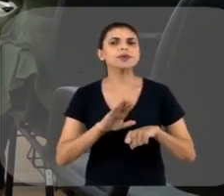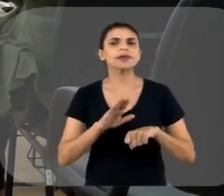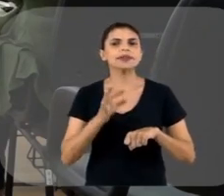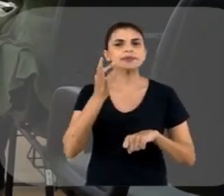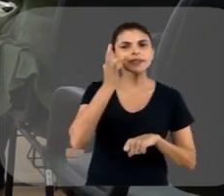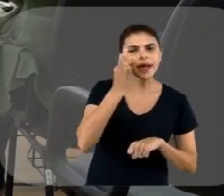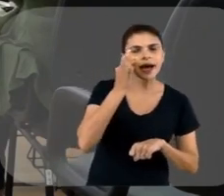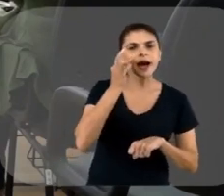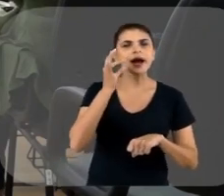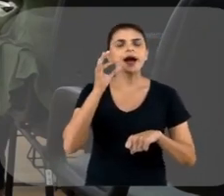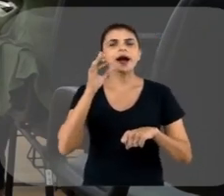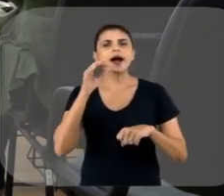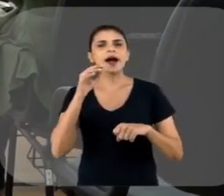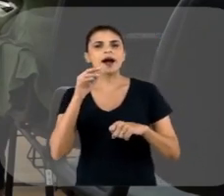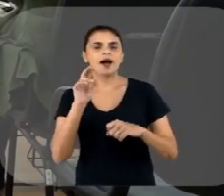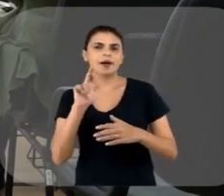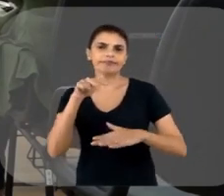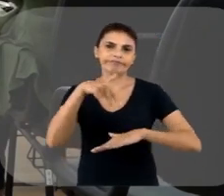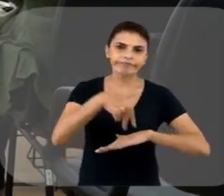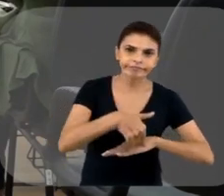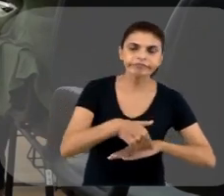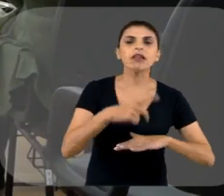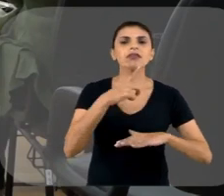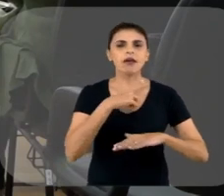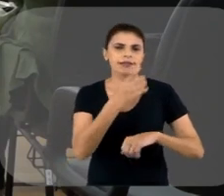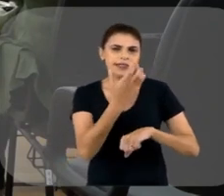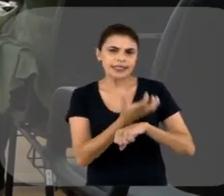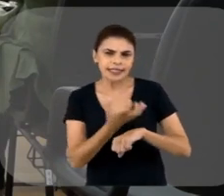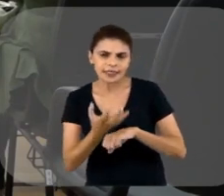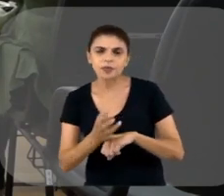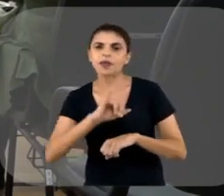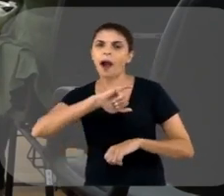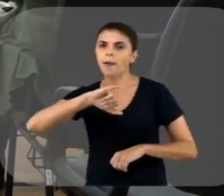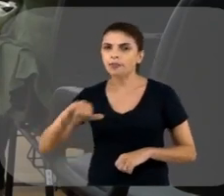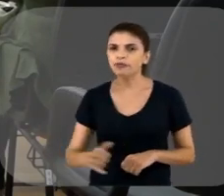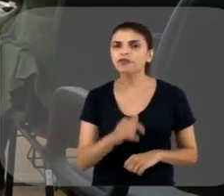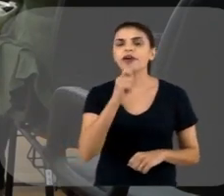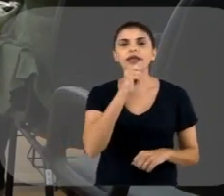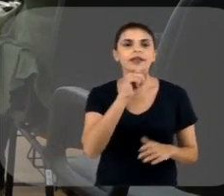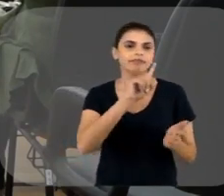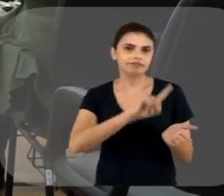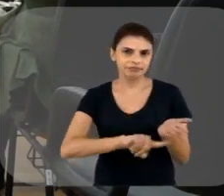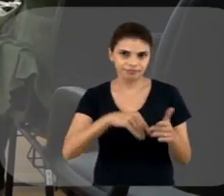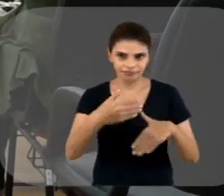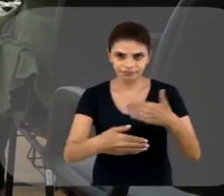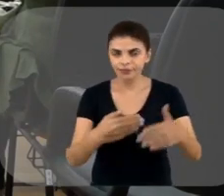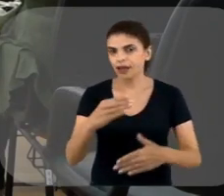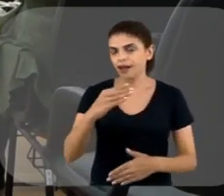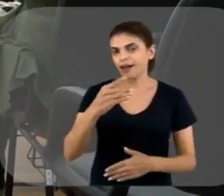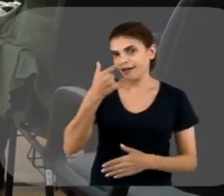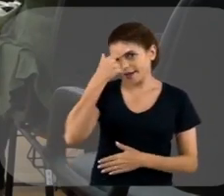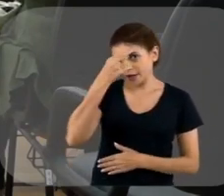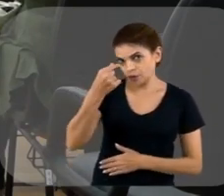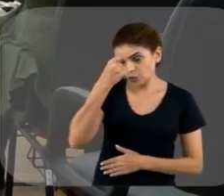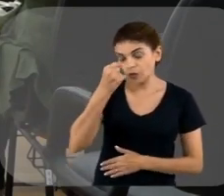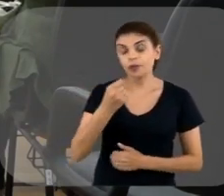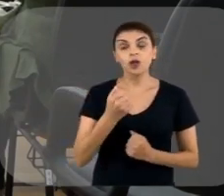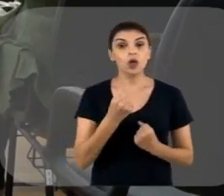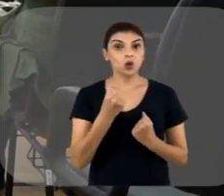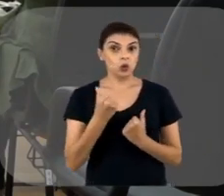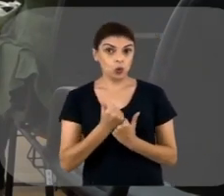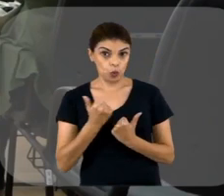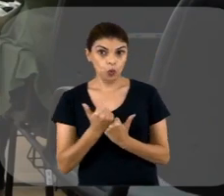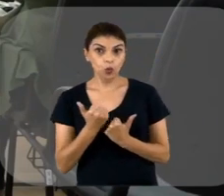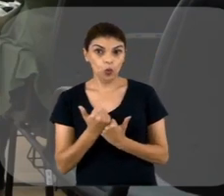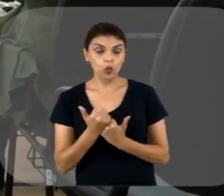é utilizado até como crédito de disciplina, né, para pós-graduação. A